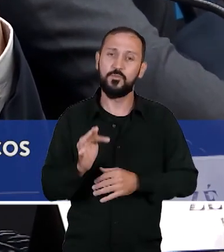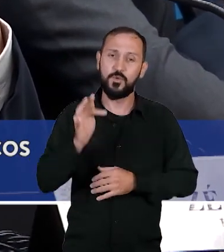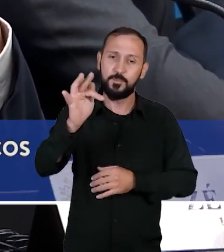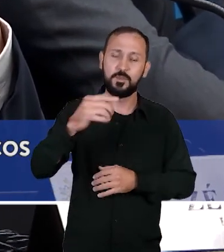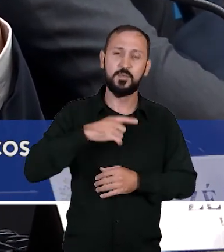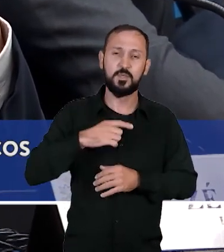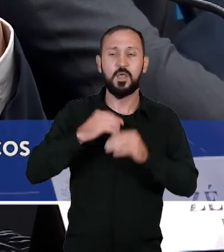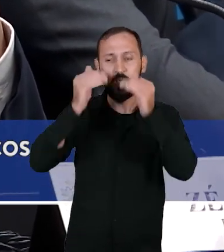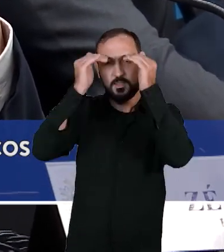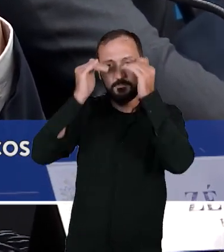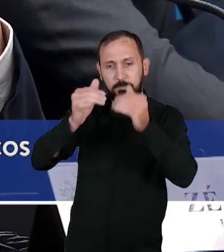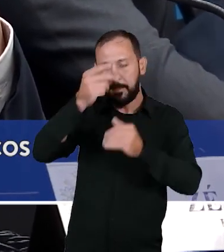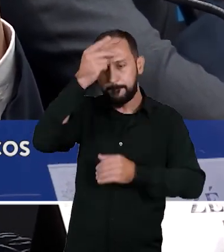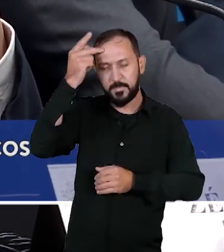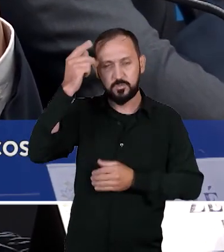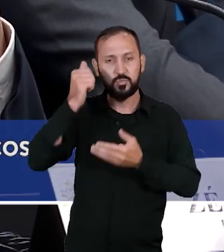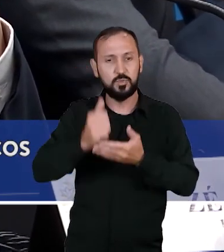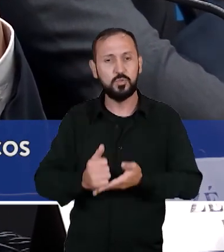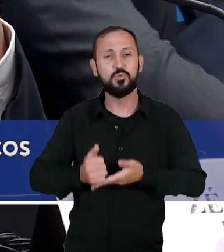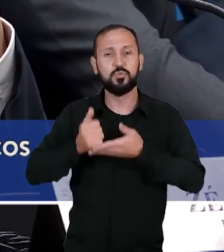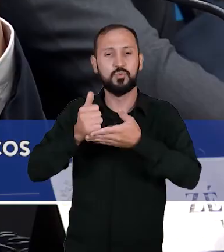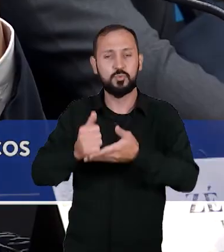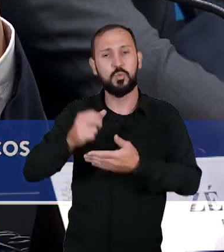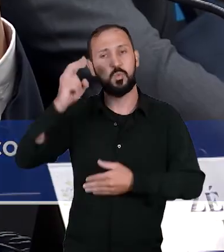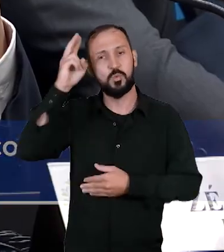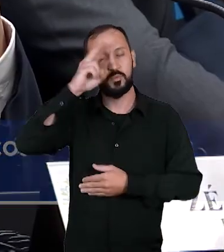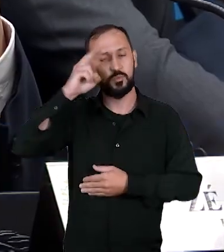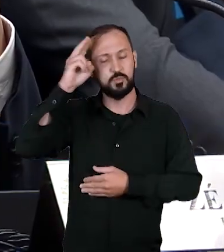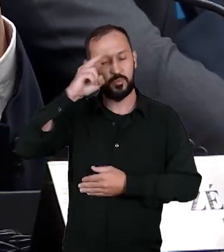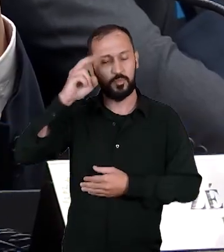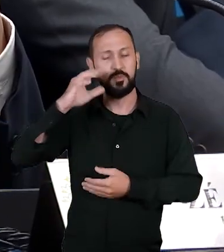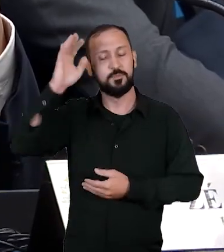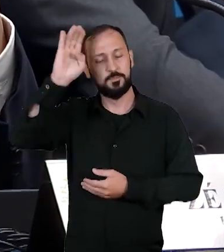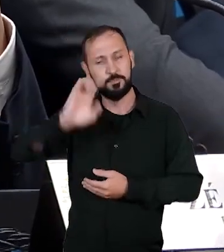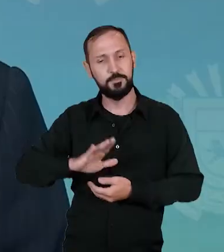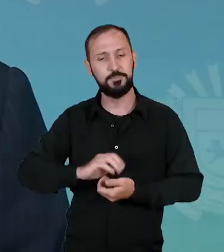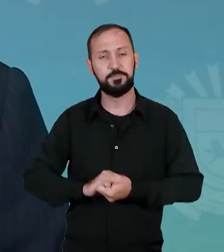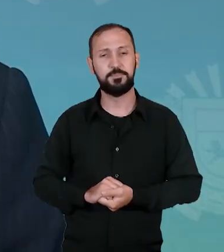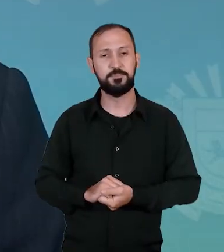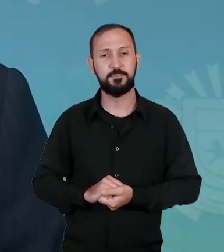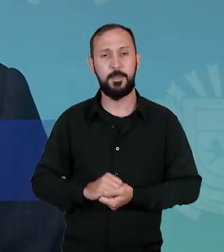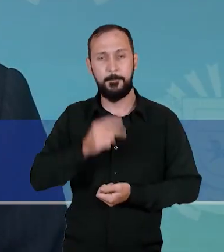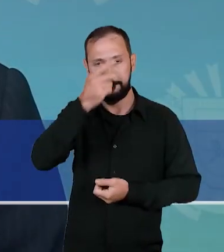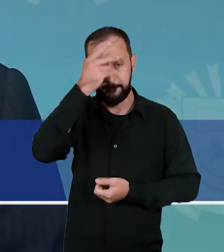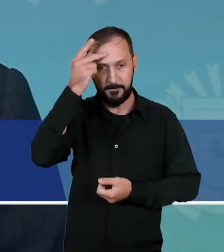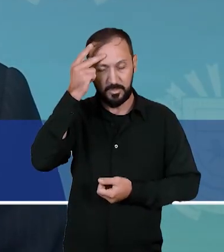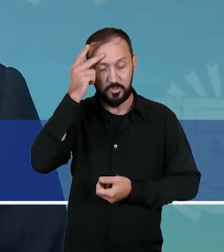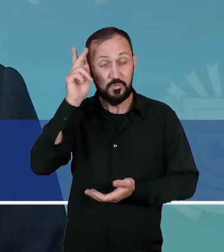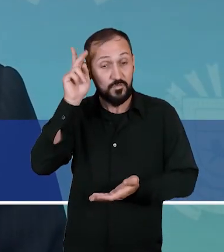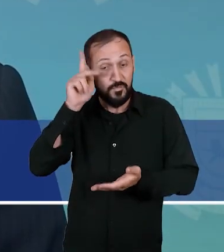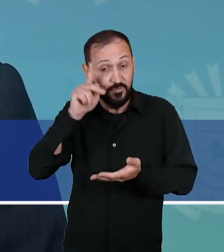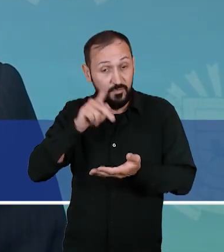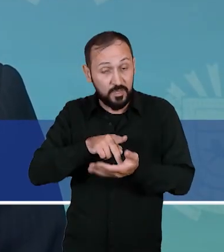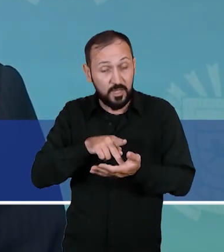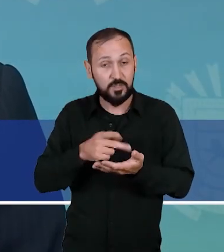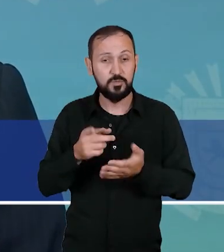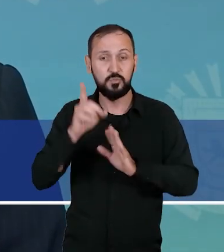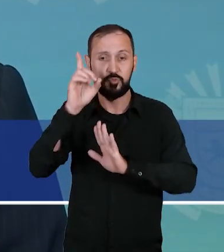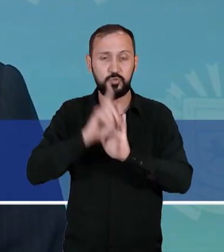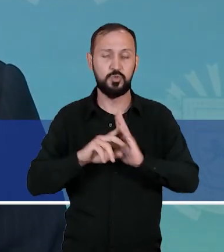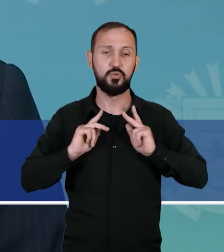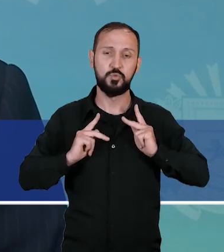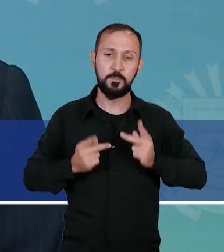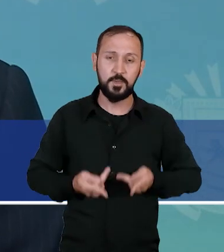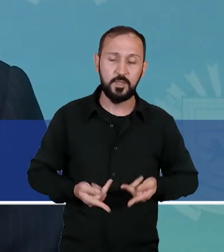tenham respeito à memória de quem contribuiu com a história nacional. As pessoas que são defensoras